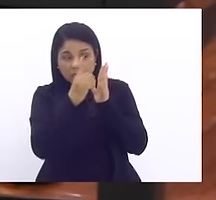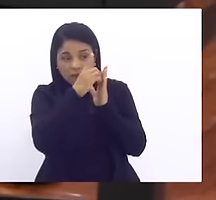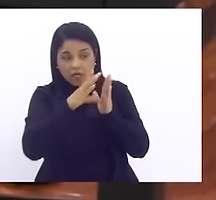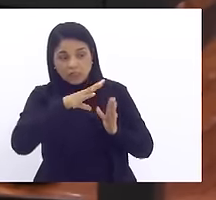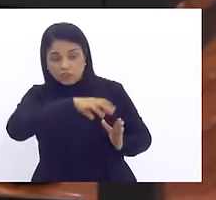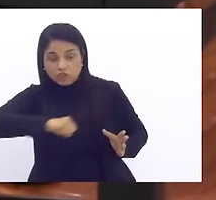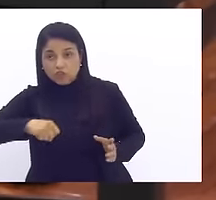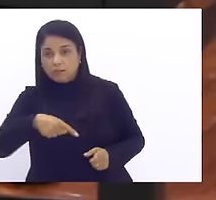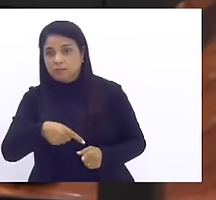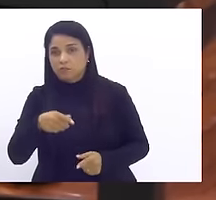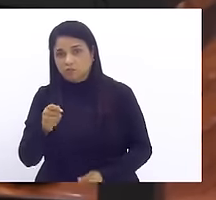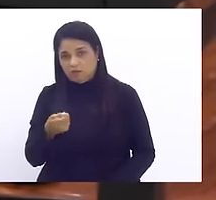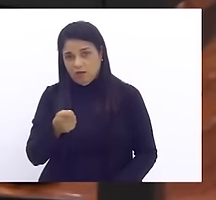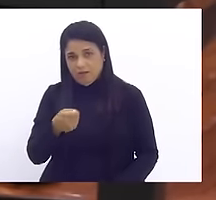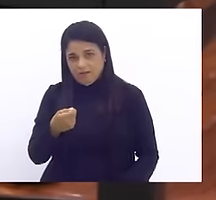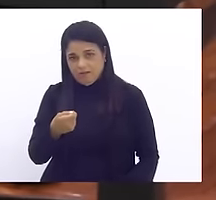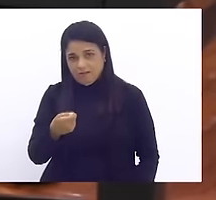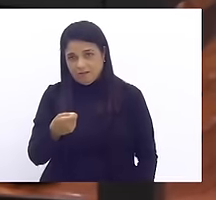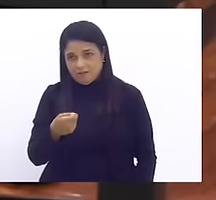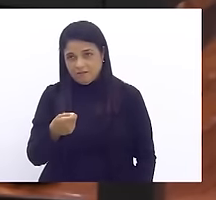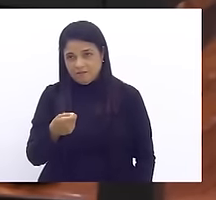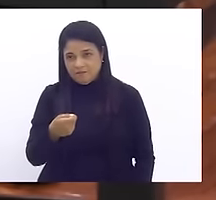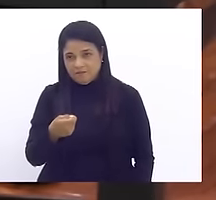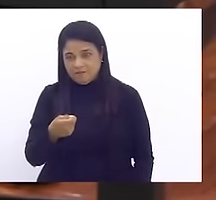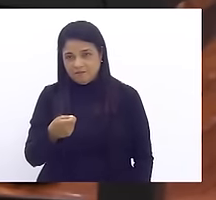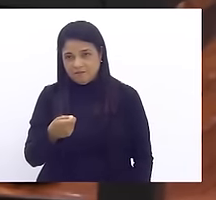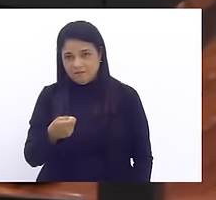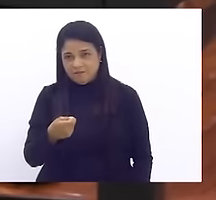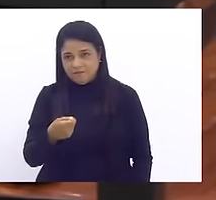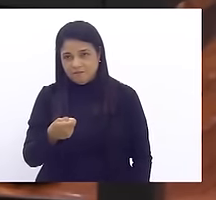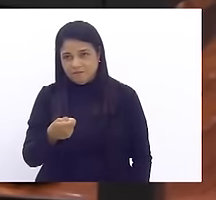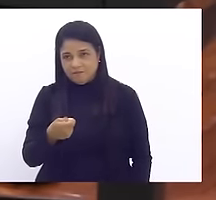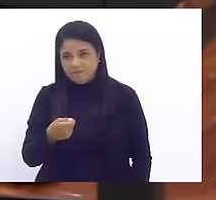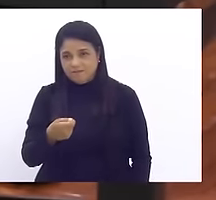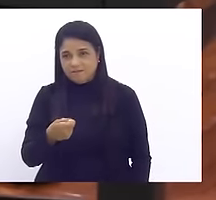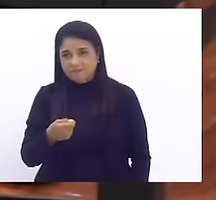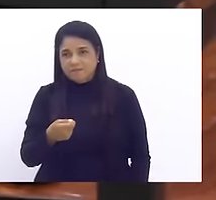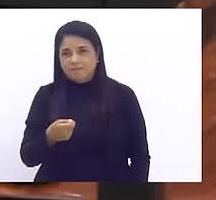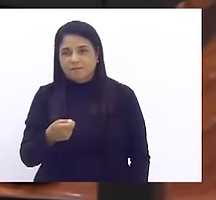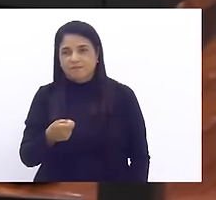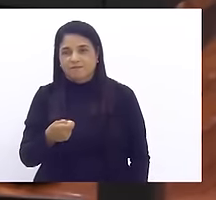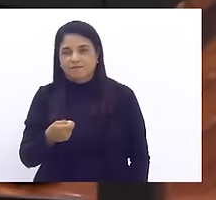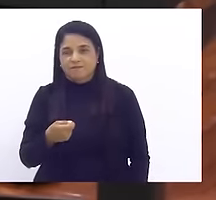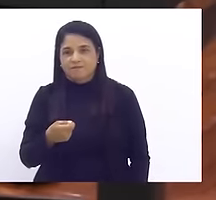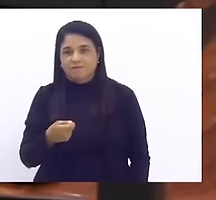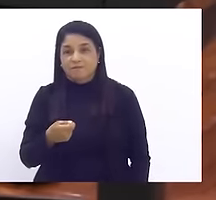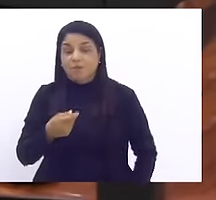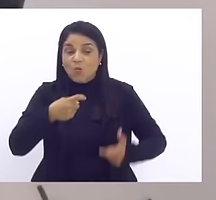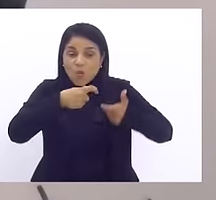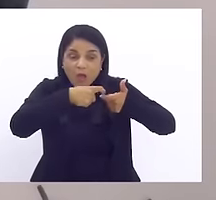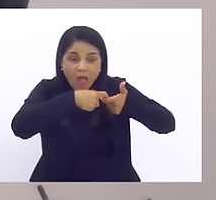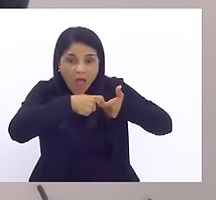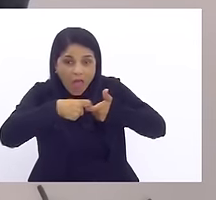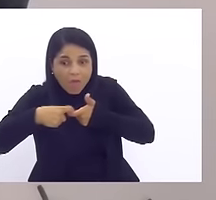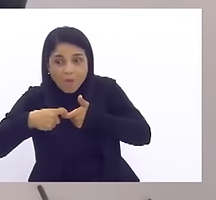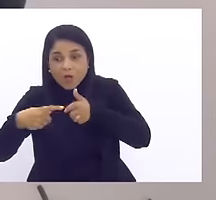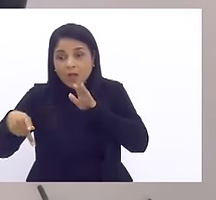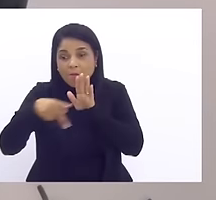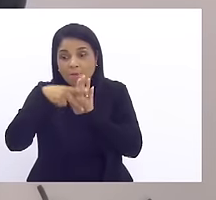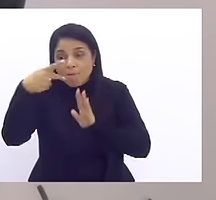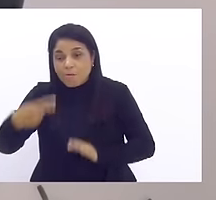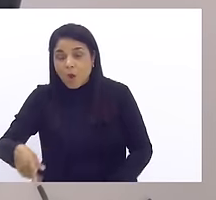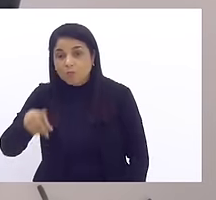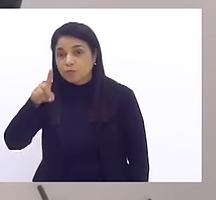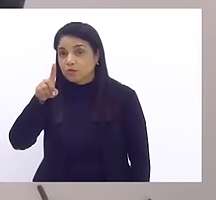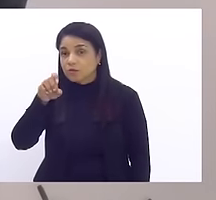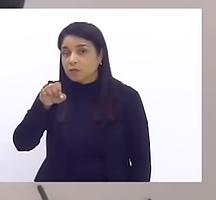Deputado Lógico que a ingerência o reboque é seu senhora o reboque é seu operação é